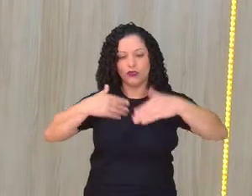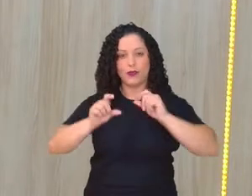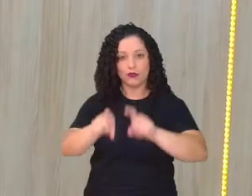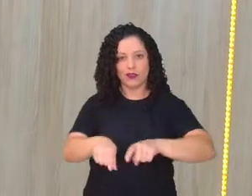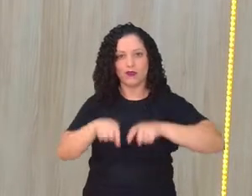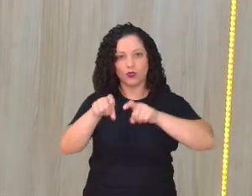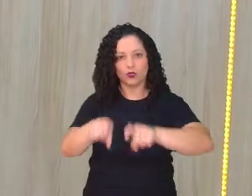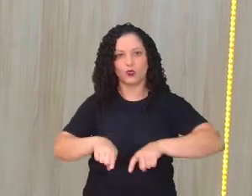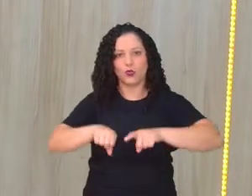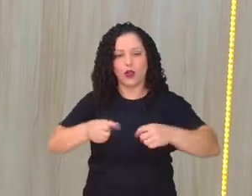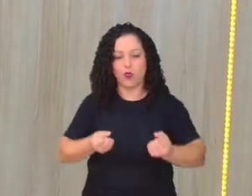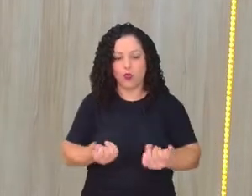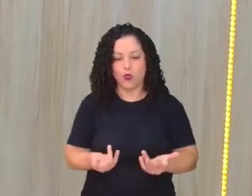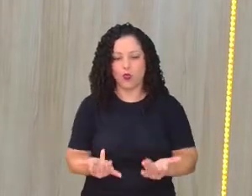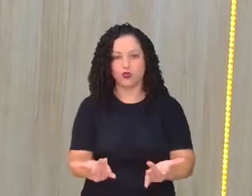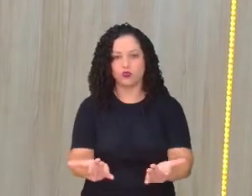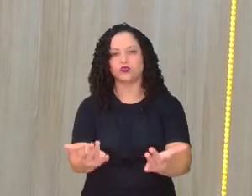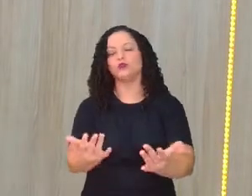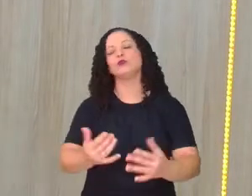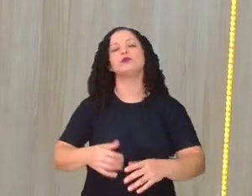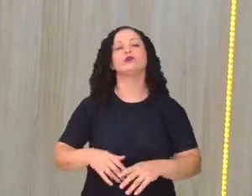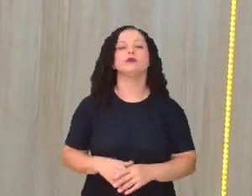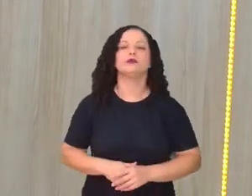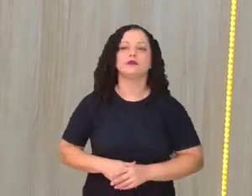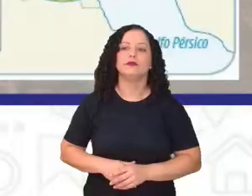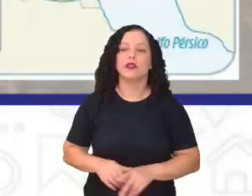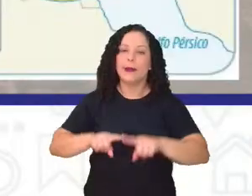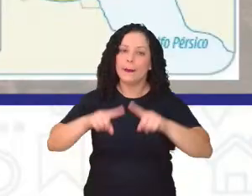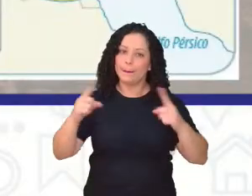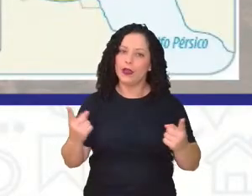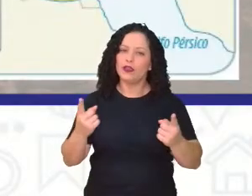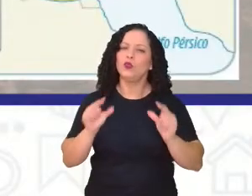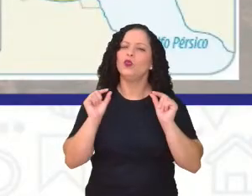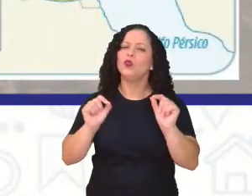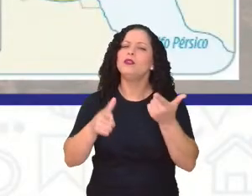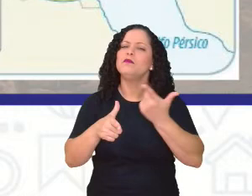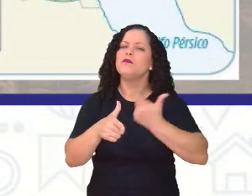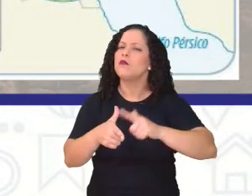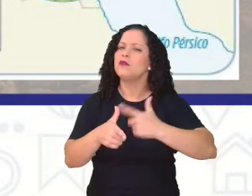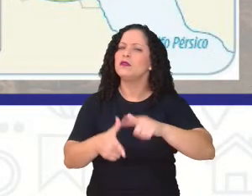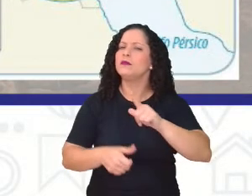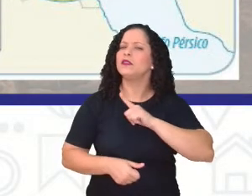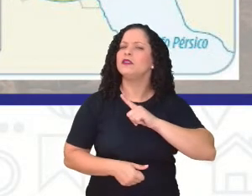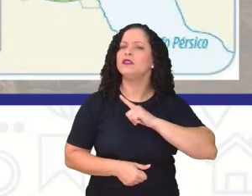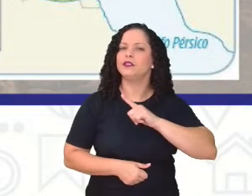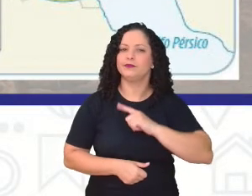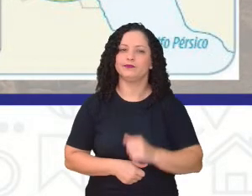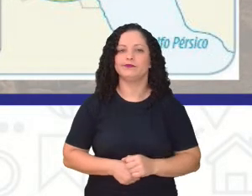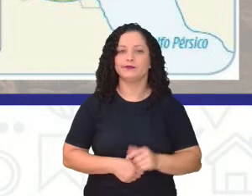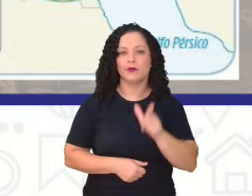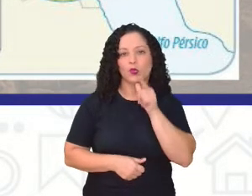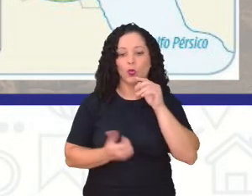agricultura. Um detalhe, o problema que eles enfrentavam é porque, do mesmo jeito que os rios